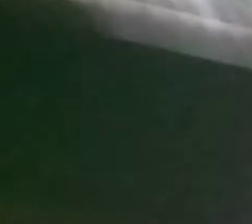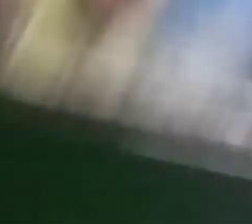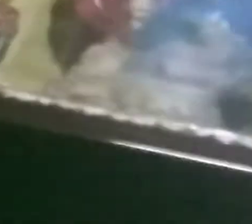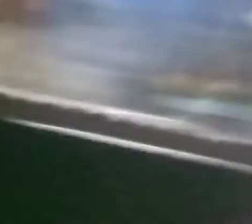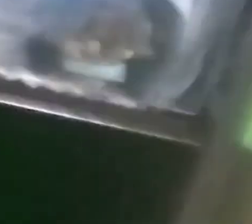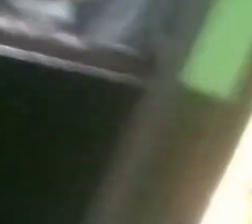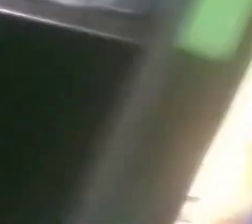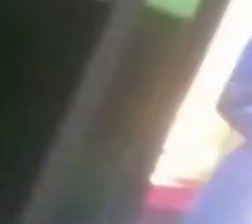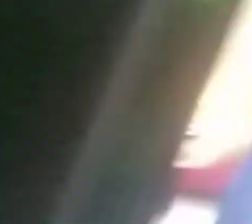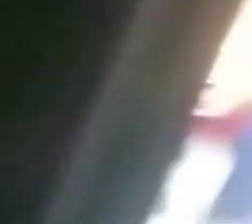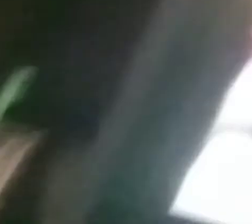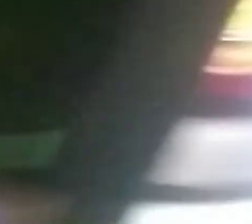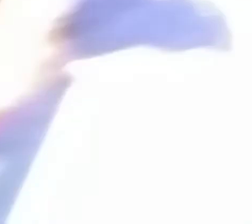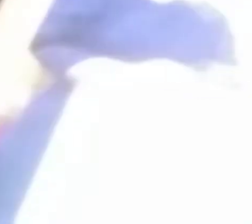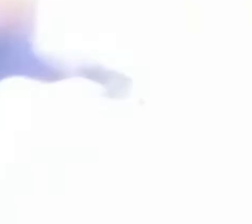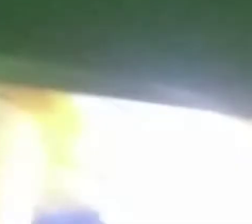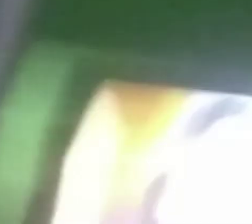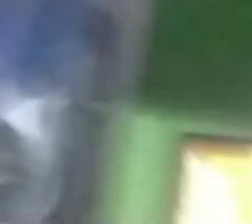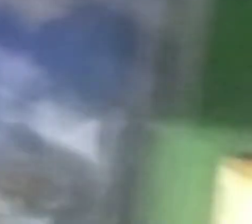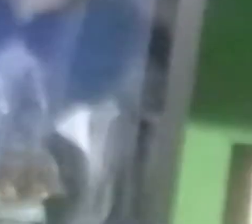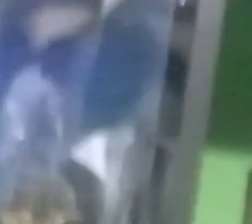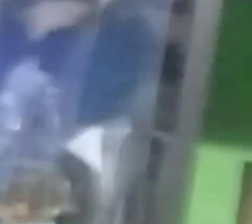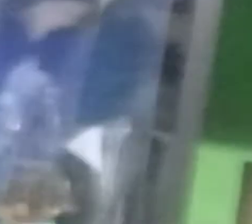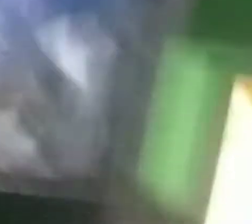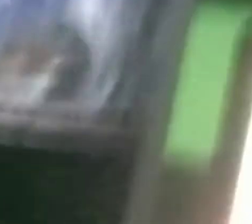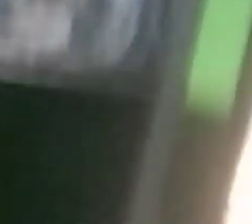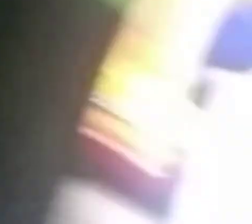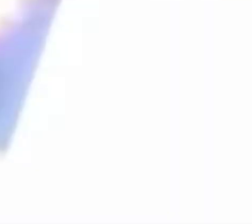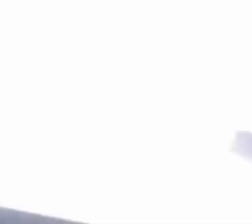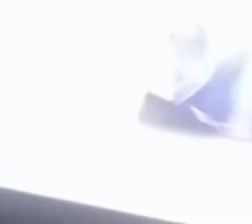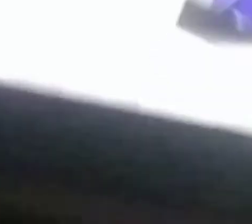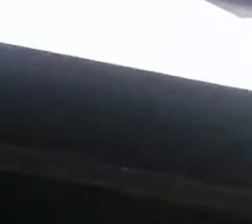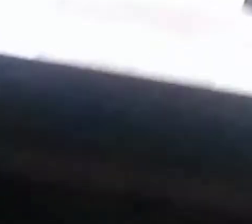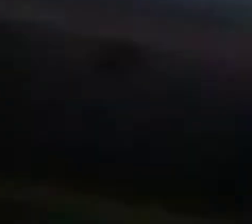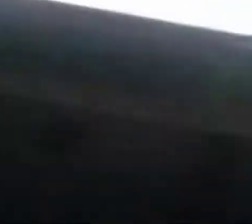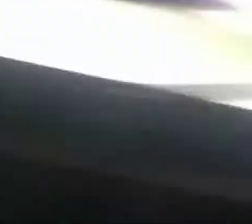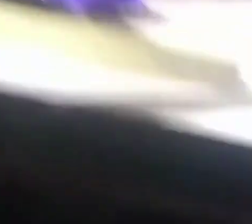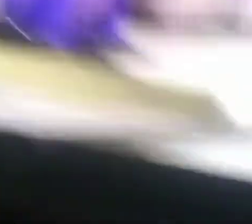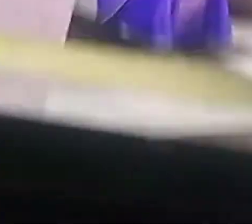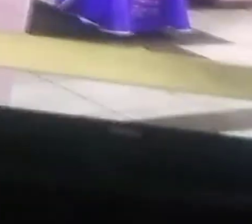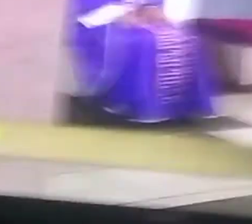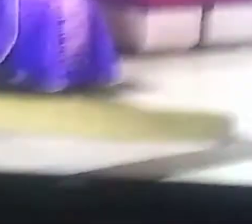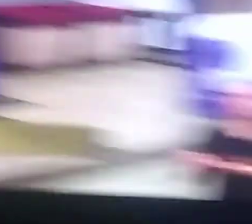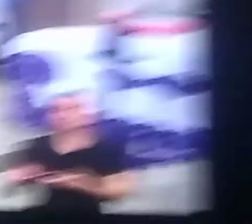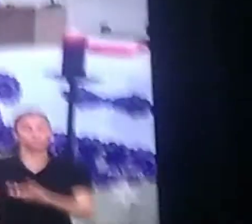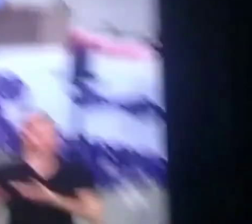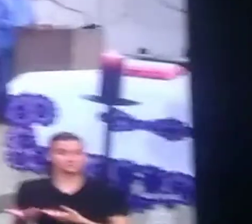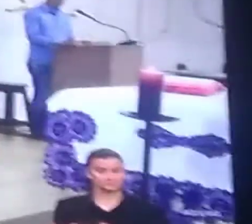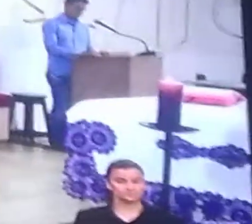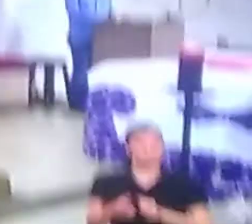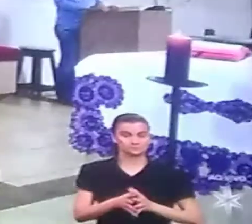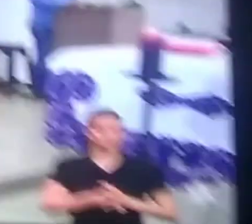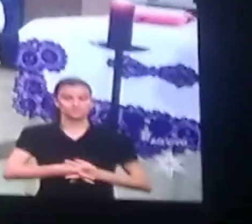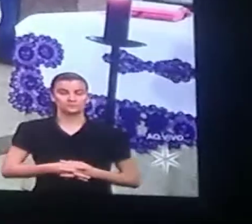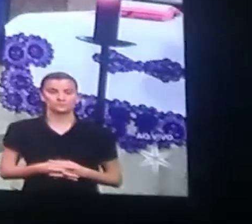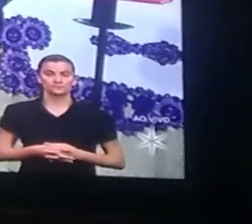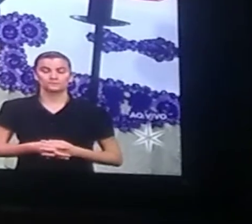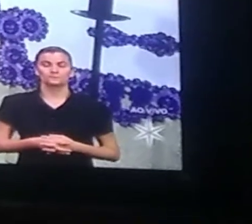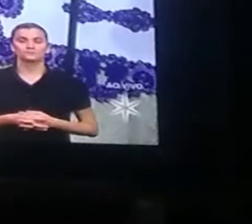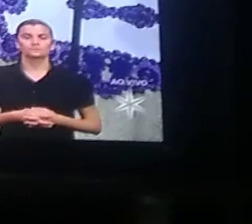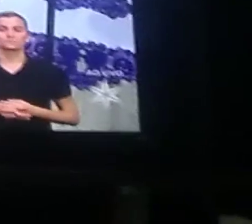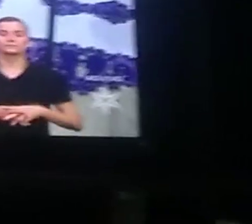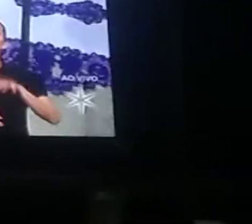Naqueles dias, Abraão prostrou-se com o rosto por terra, e Deus lhe disse: